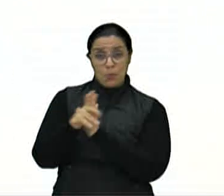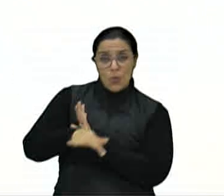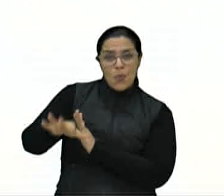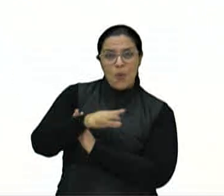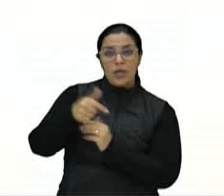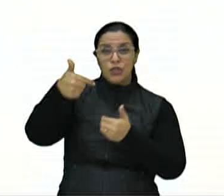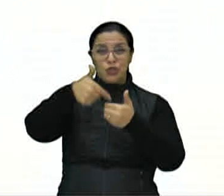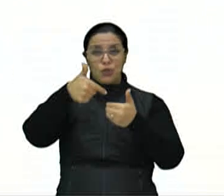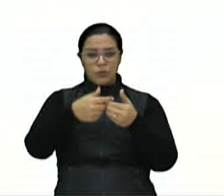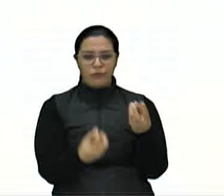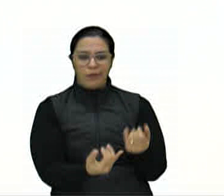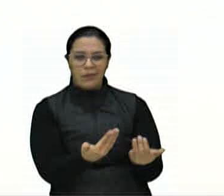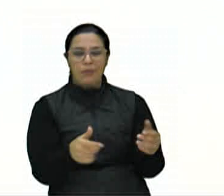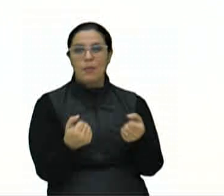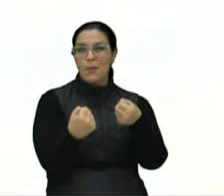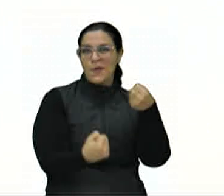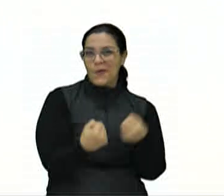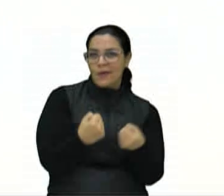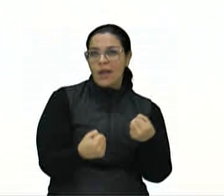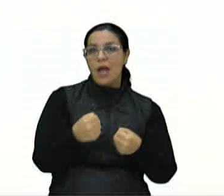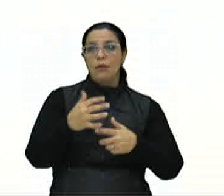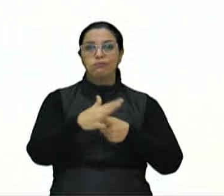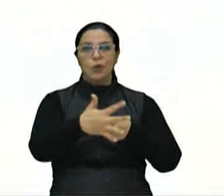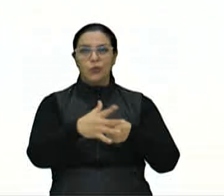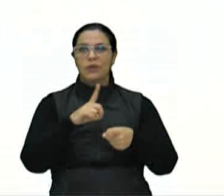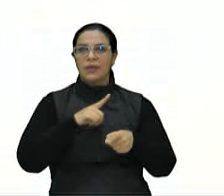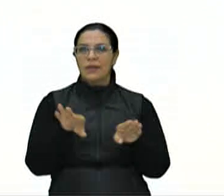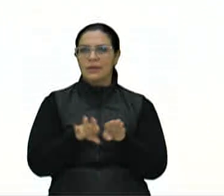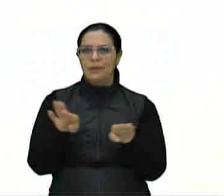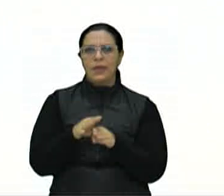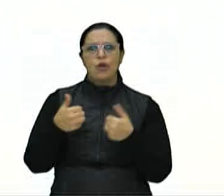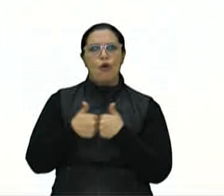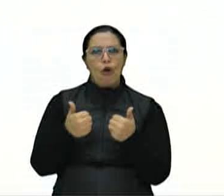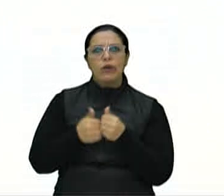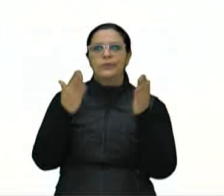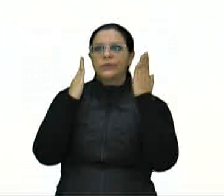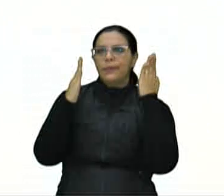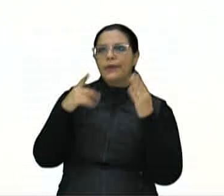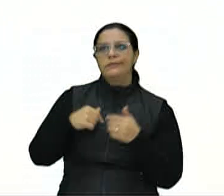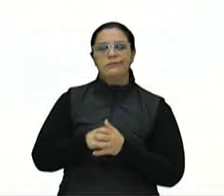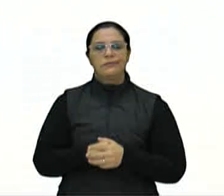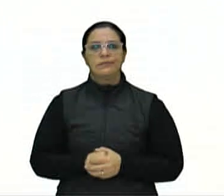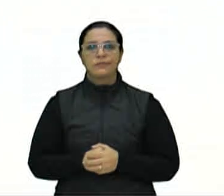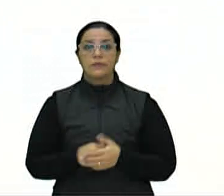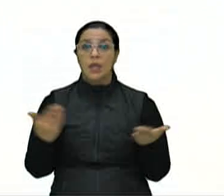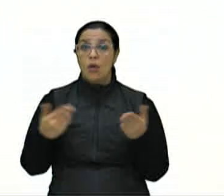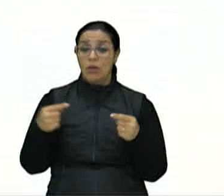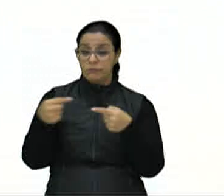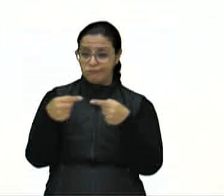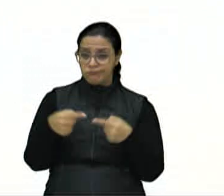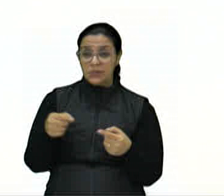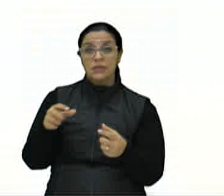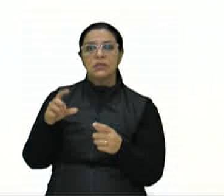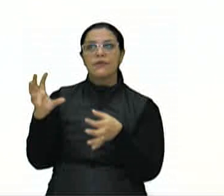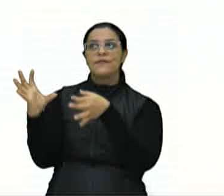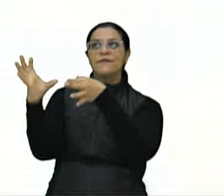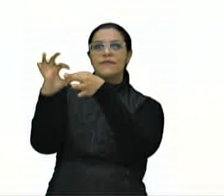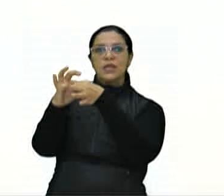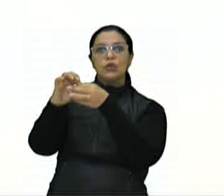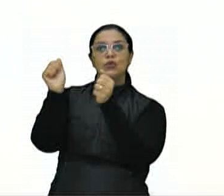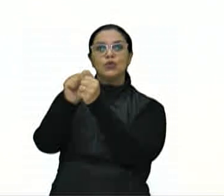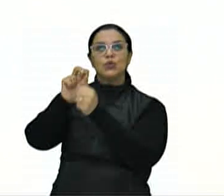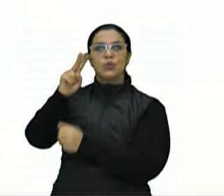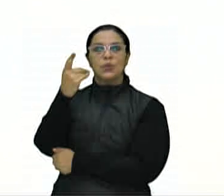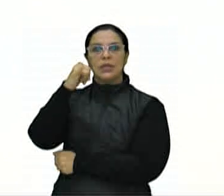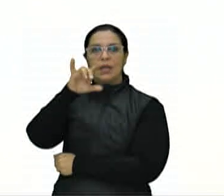diversos combustíveis fósseis de veículos motorizados, carro, ônibus, caminhão, combinam-se com o quê? Com o